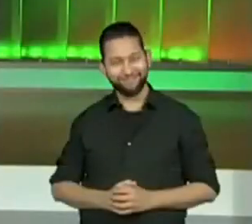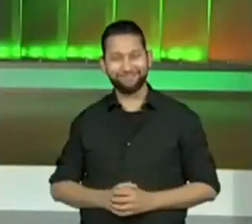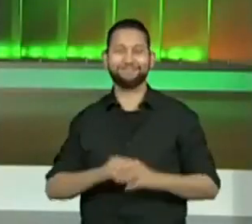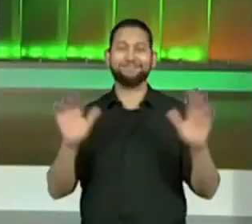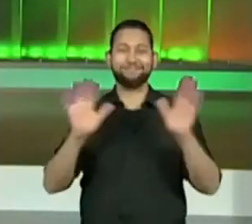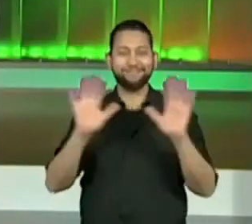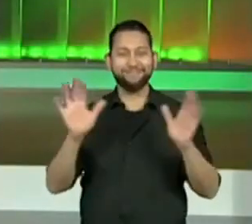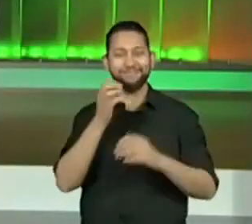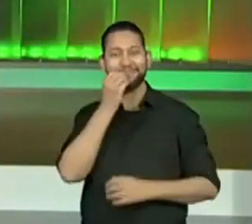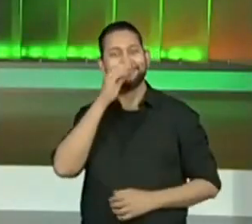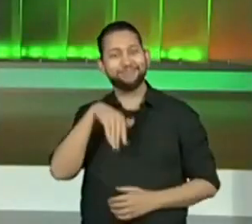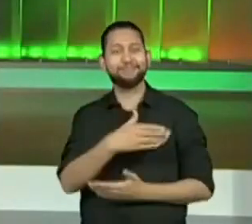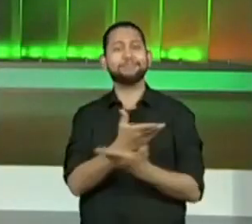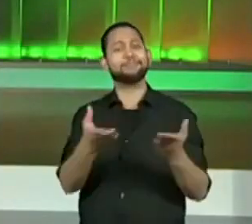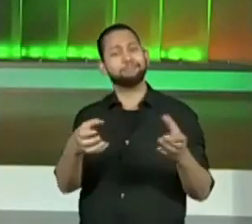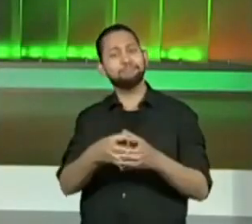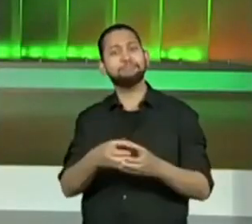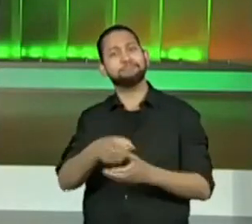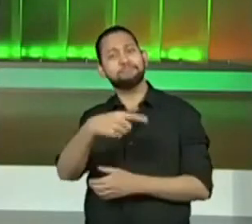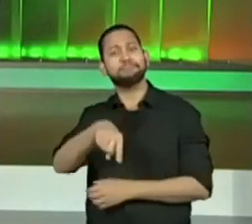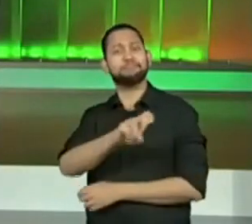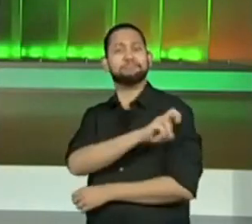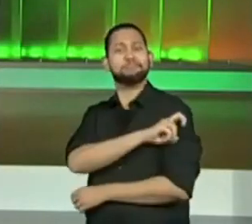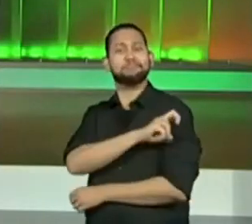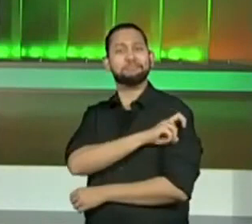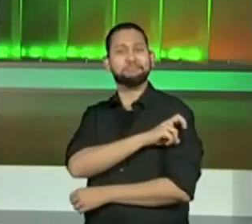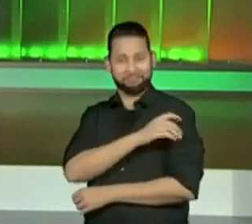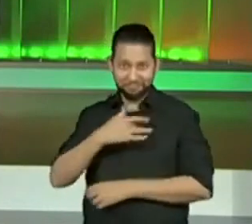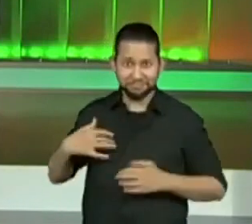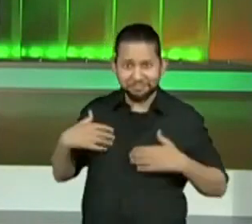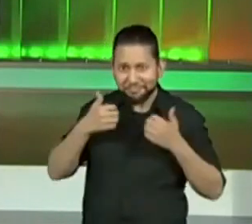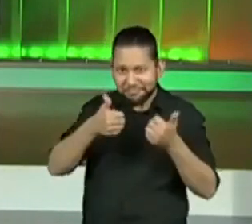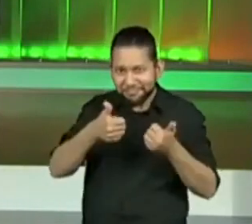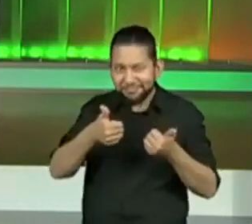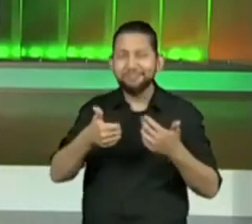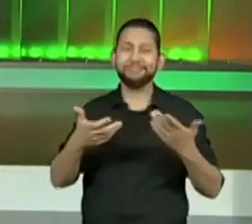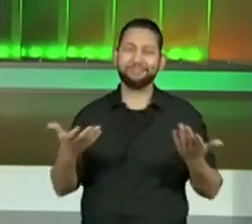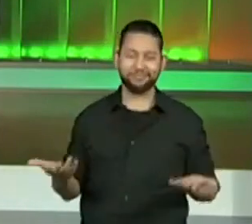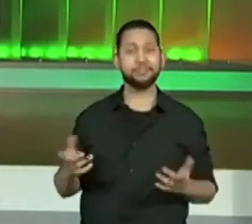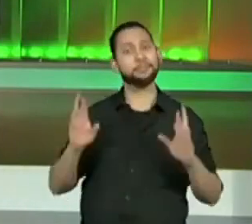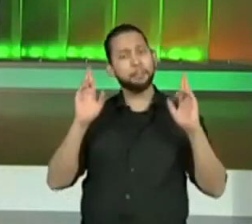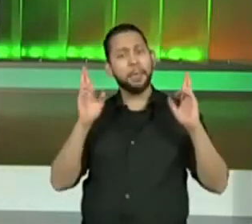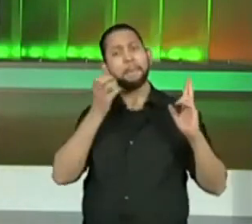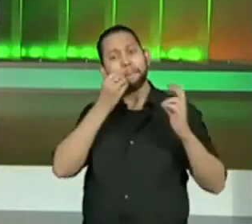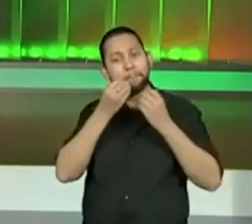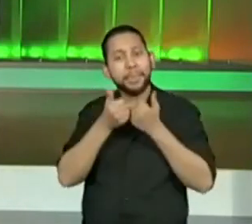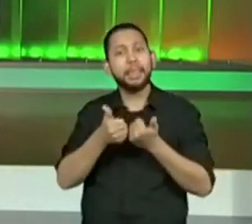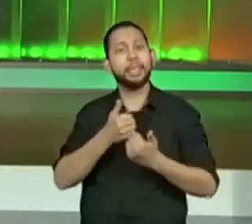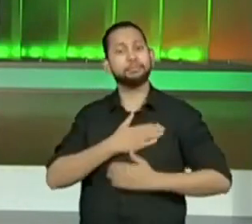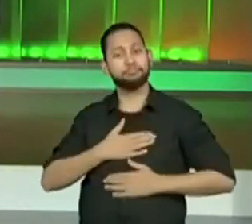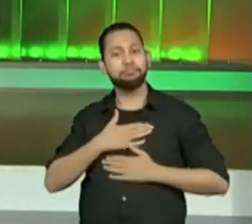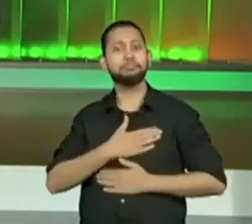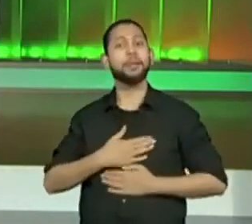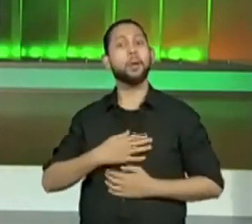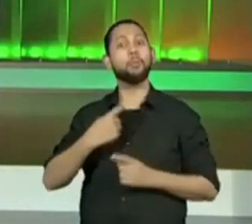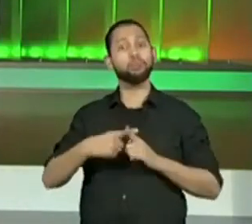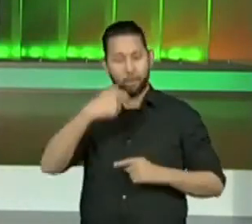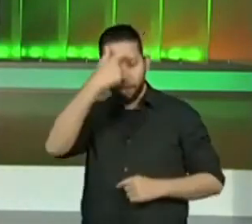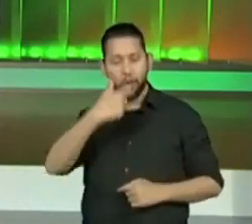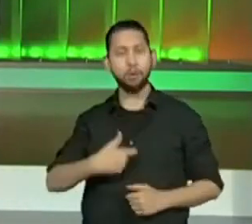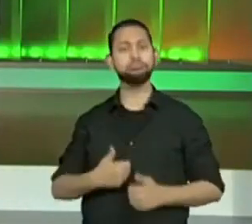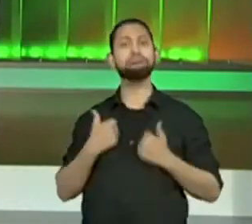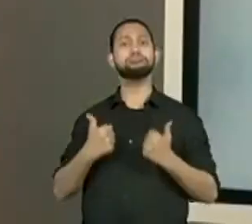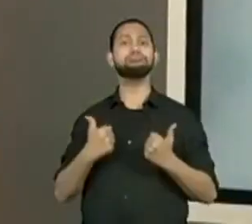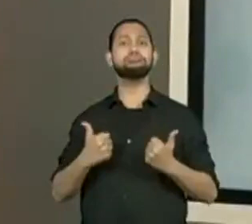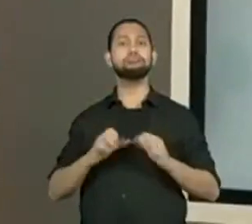Oi boa tarde galerinha do 5º ano como vocês estão tudo bem Eu espero que vocês estejam bem porque eu estou muito